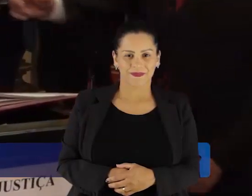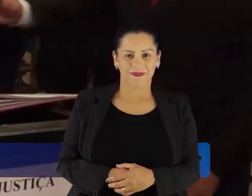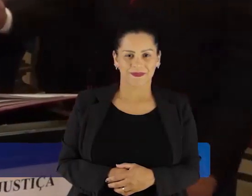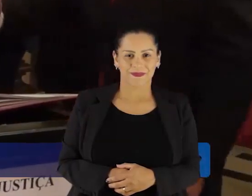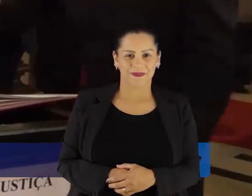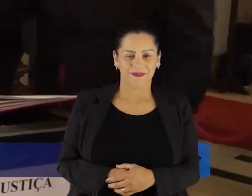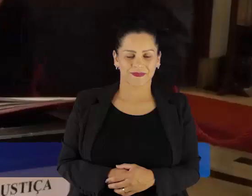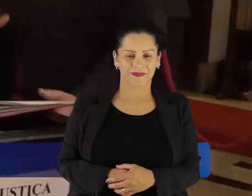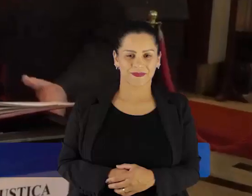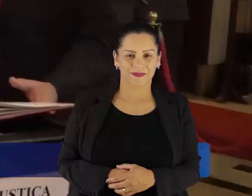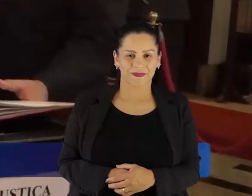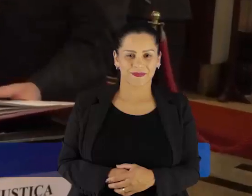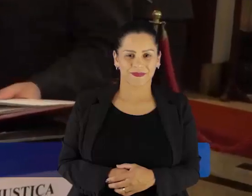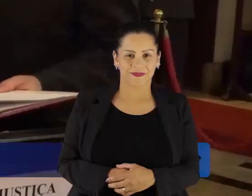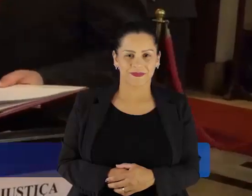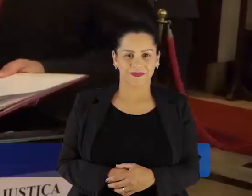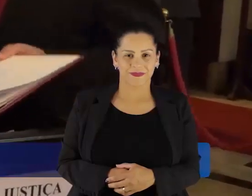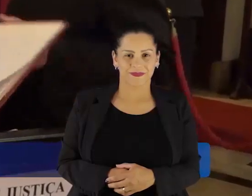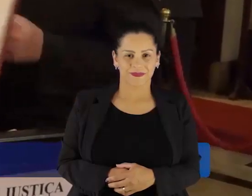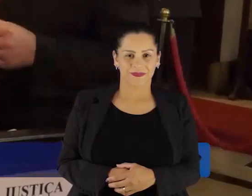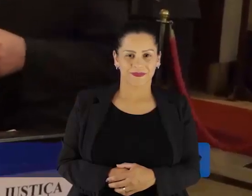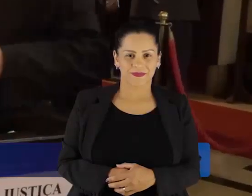E aí